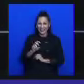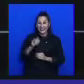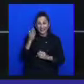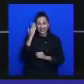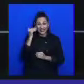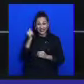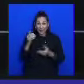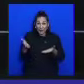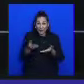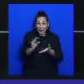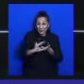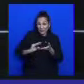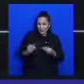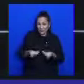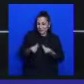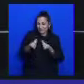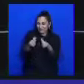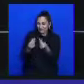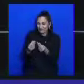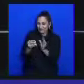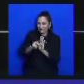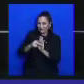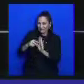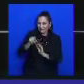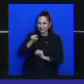Quem sabe hoje esse prêmio sai para você.